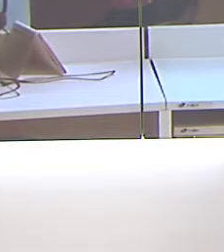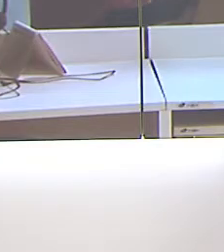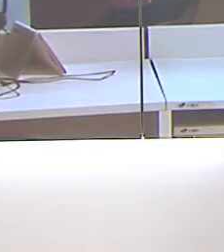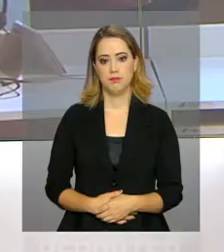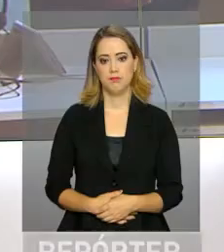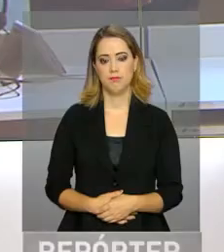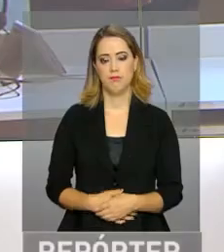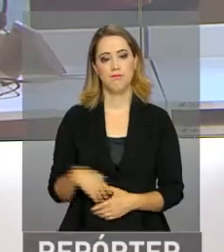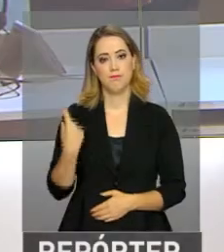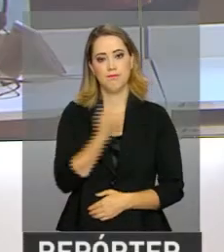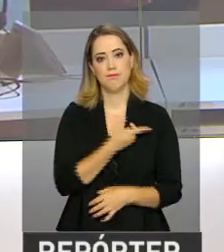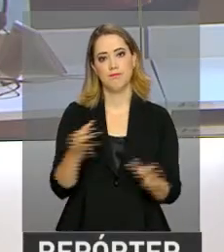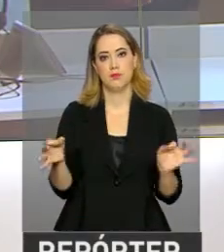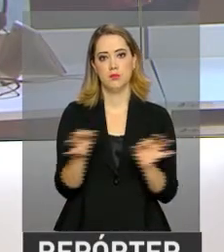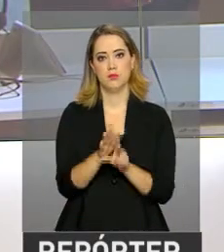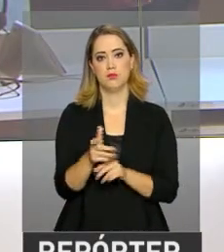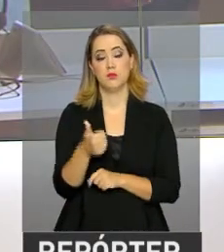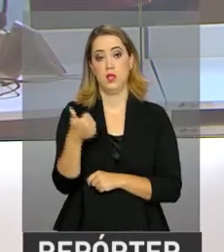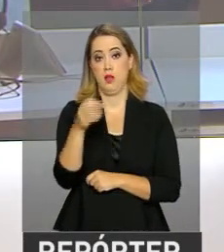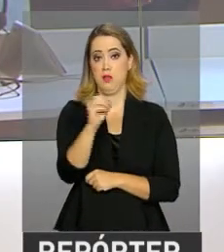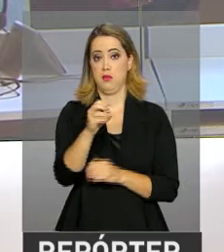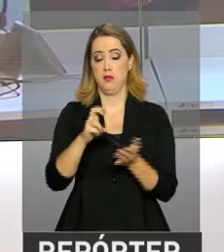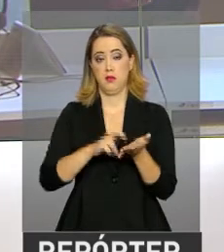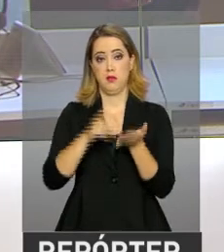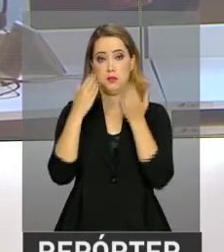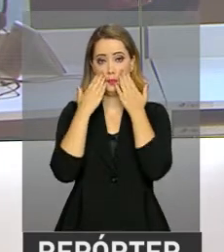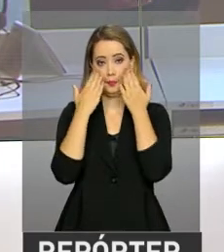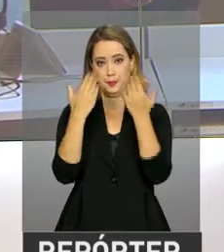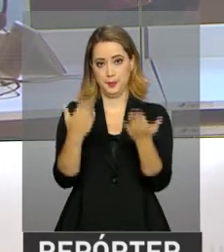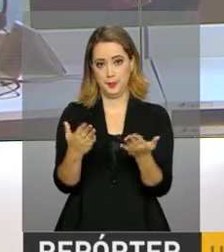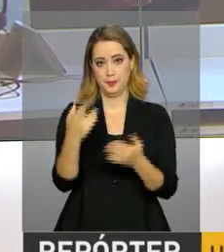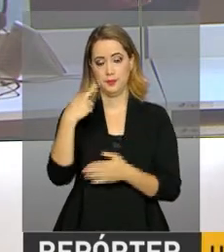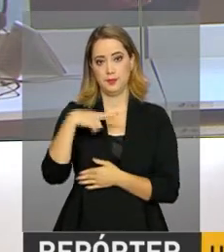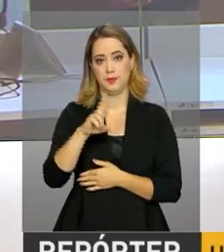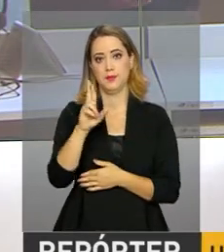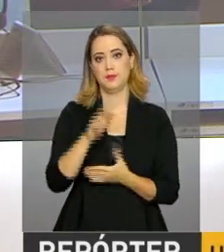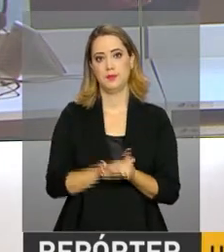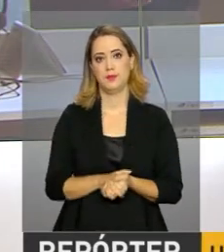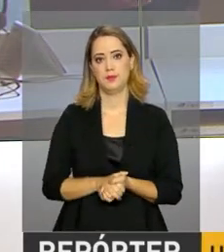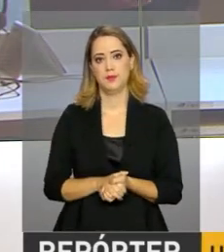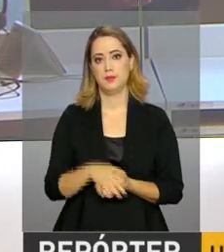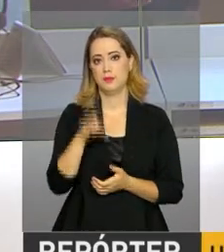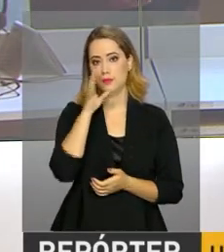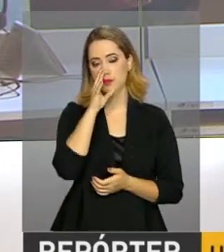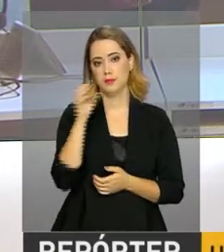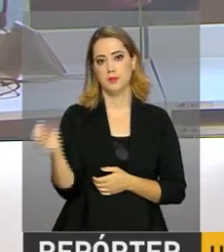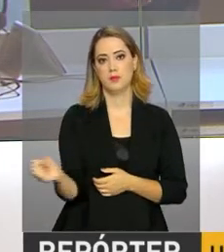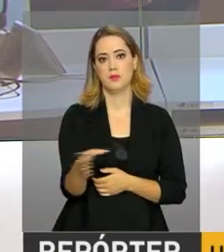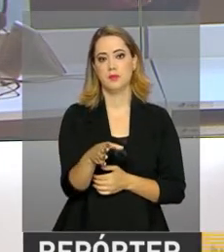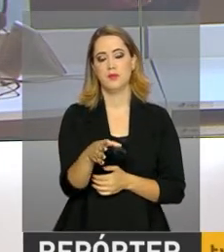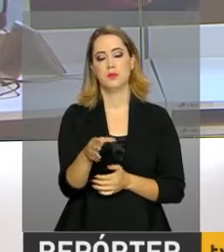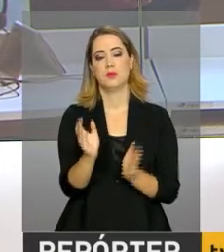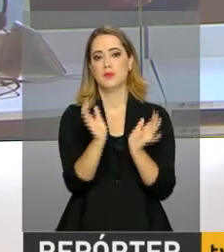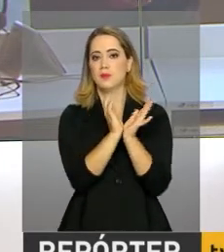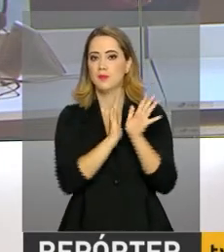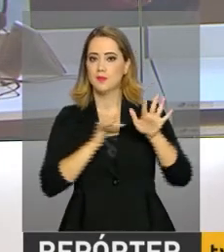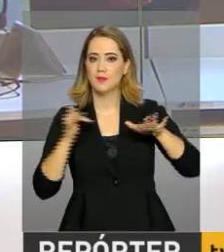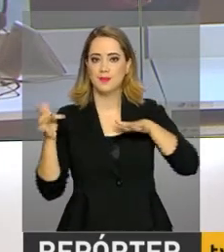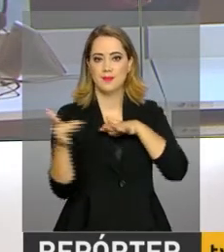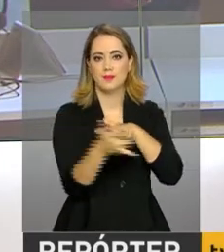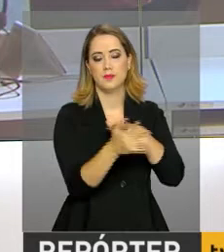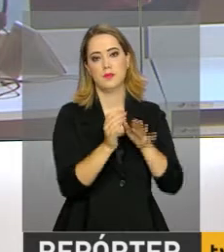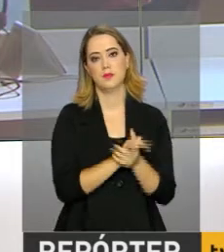E nós ficamos por aqui, voltamos às 10 da manhã na próxima edição do Repórter NBR. Acompanhe também as novidades em nossas